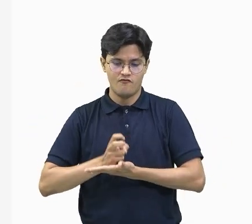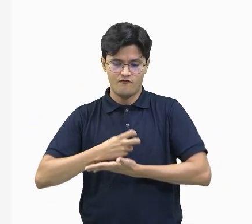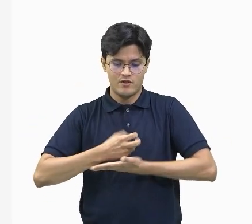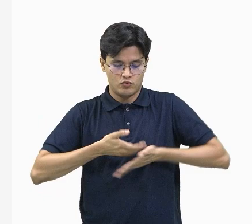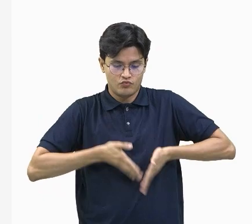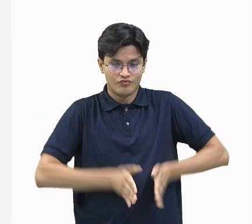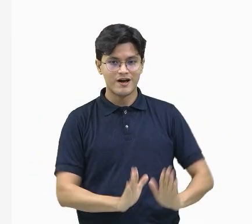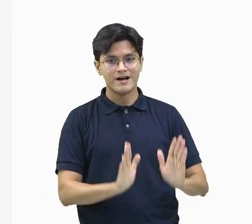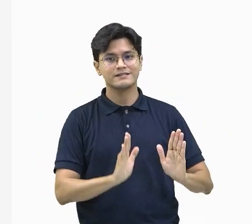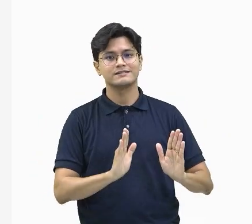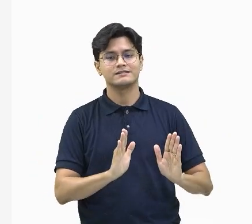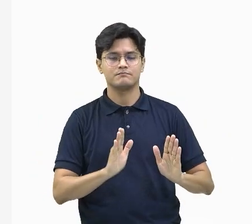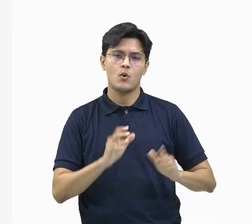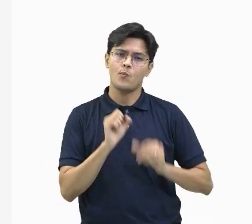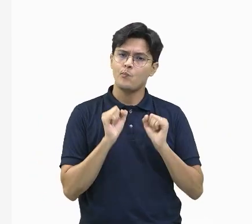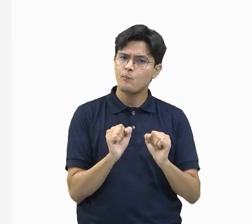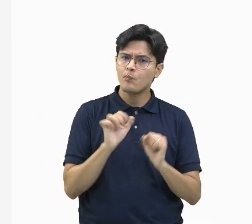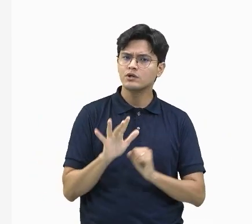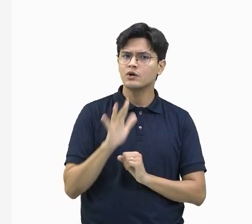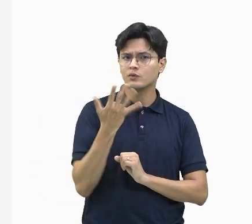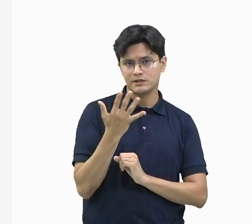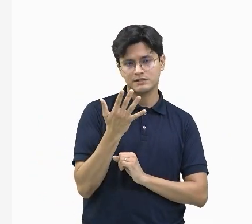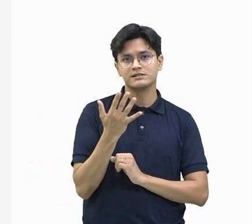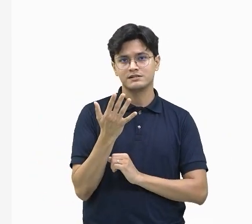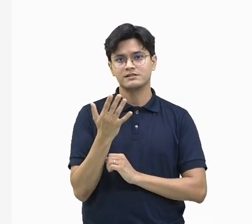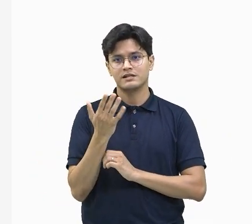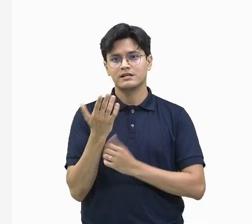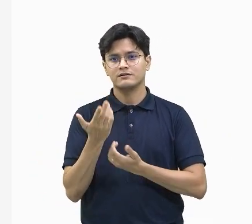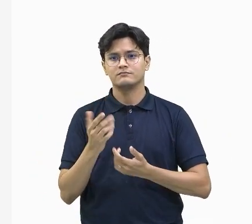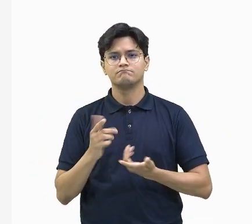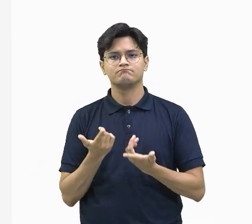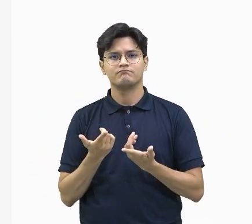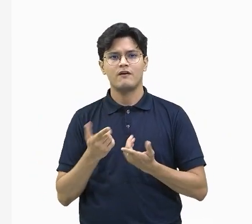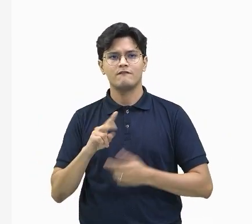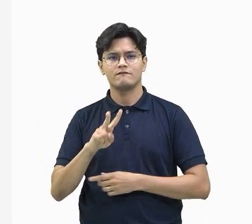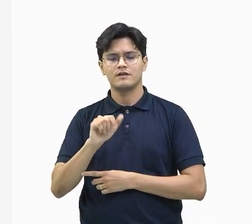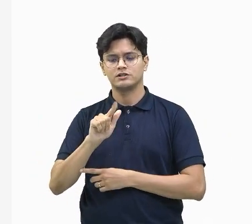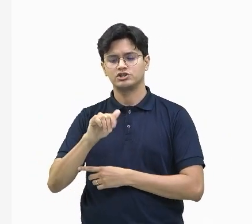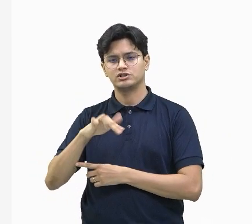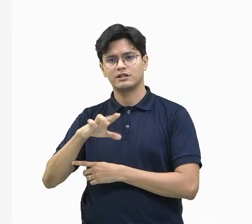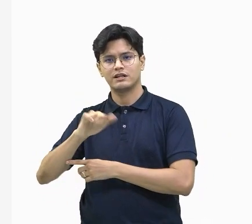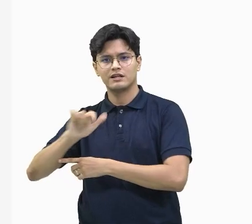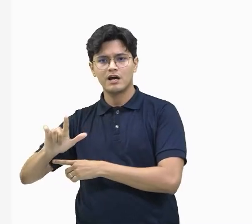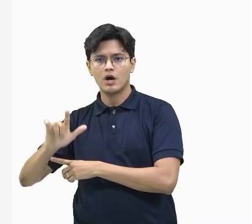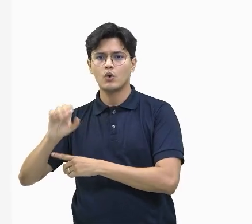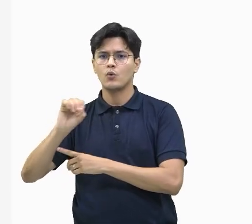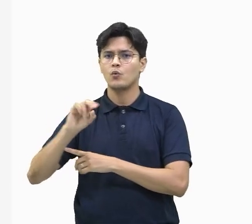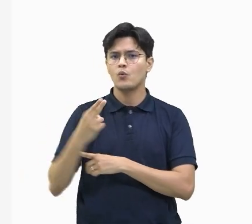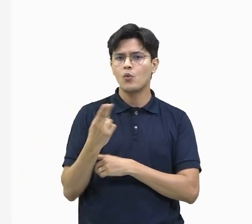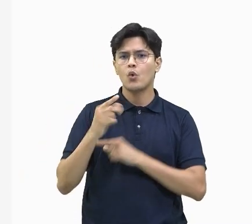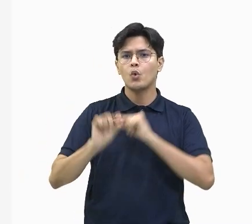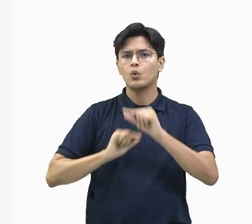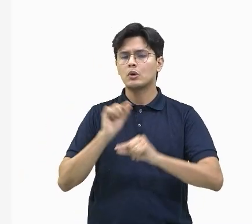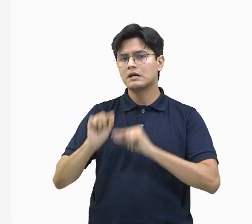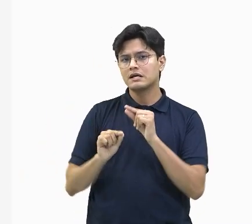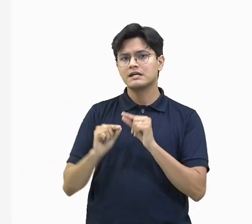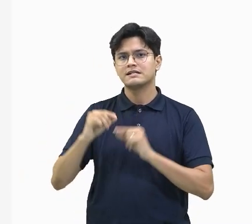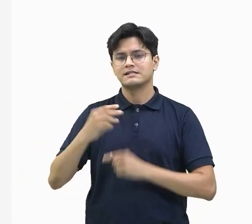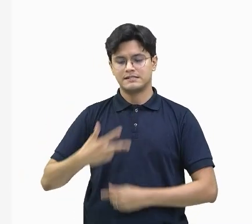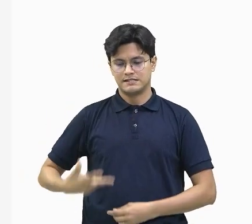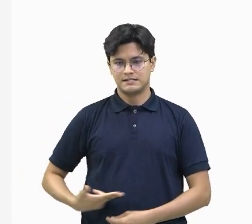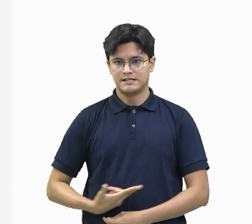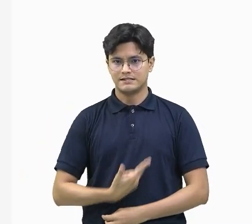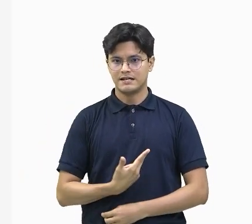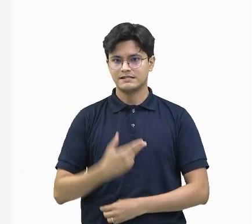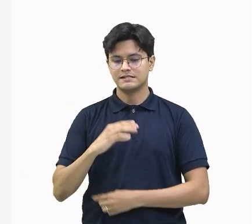esse parto, ele pode ocorrer de forma vaginal ou ser um parto cesárea, de acordo com a indicação médica e a preferência da